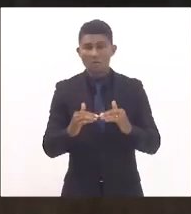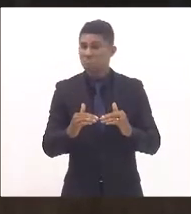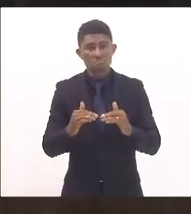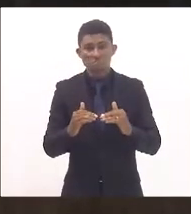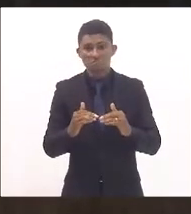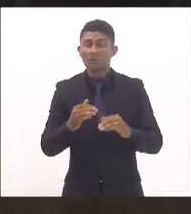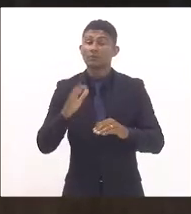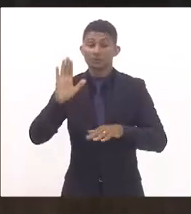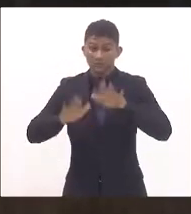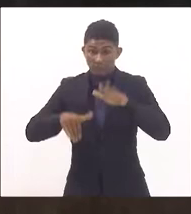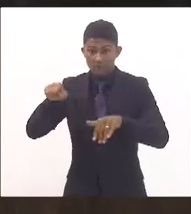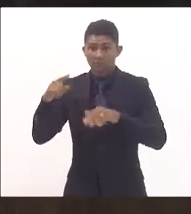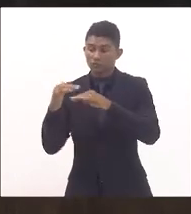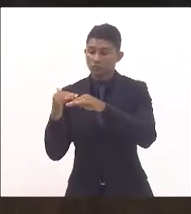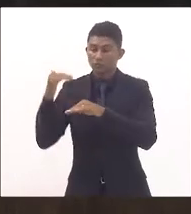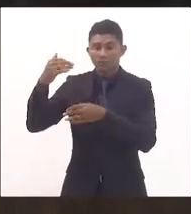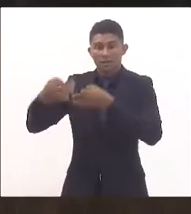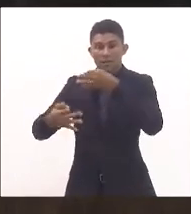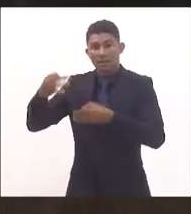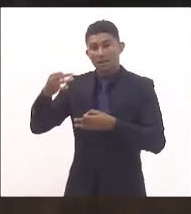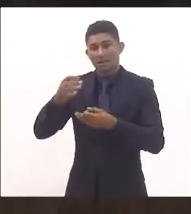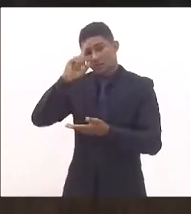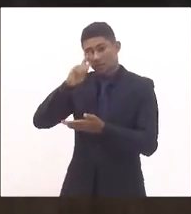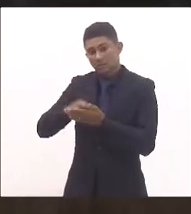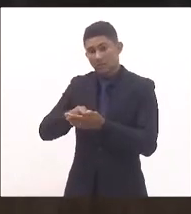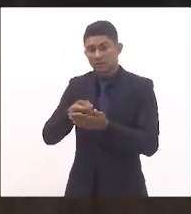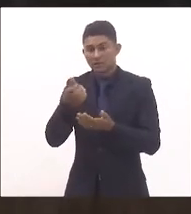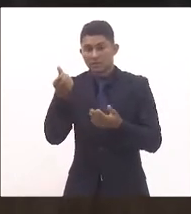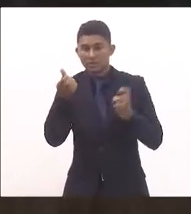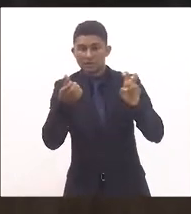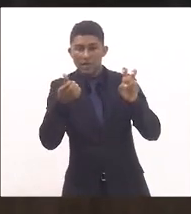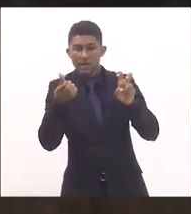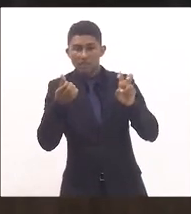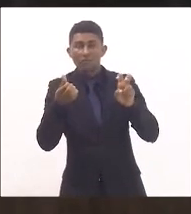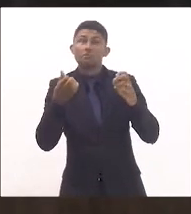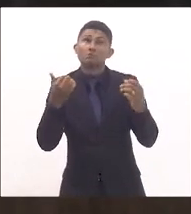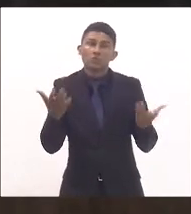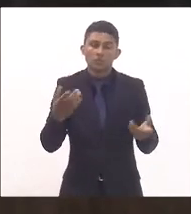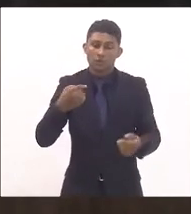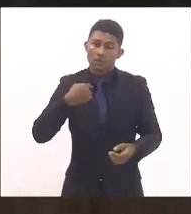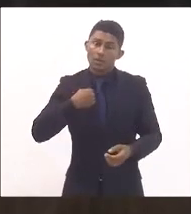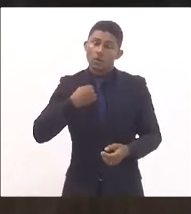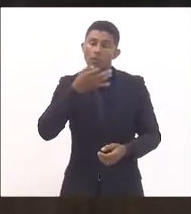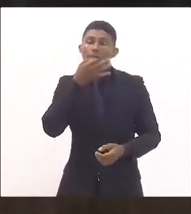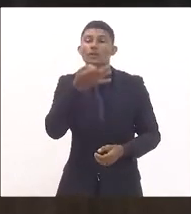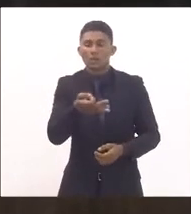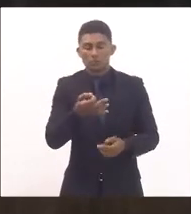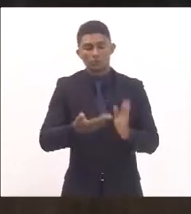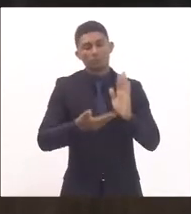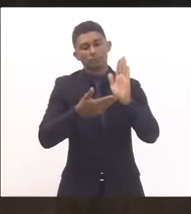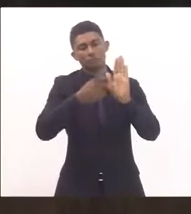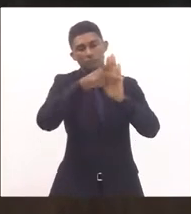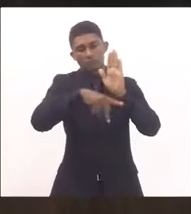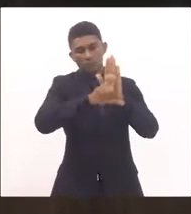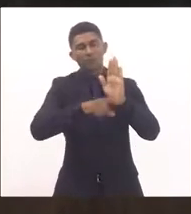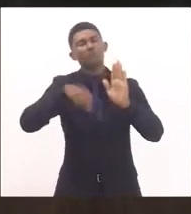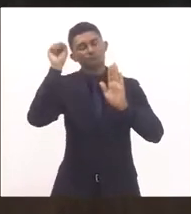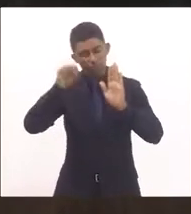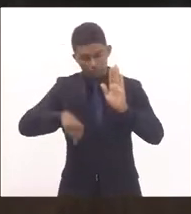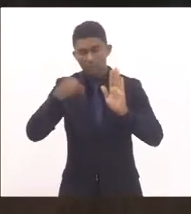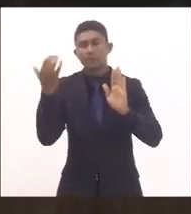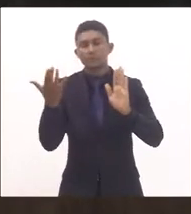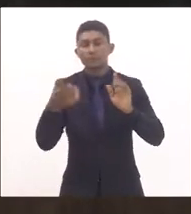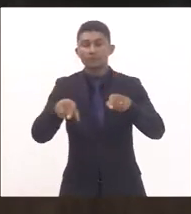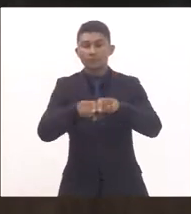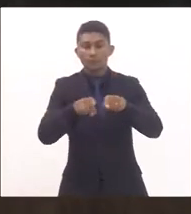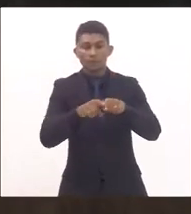né? Então, no mérito, eu voto favorável, acompanhando o substitutivo